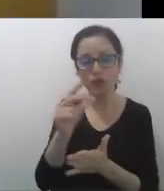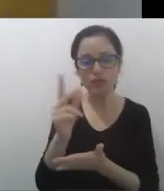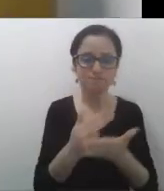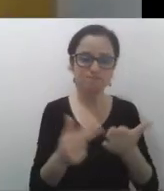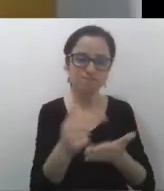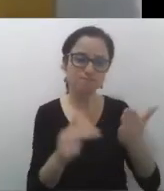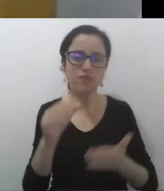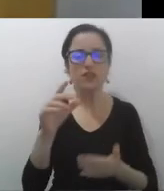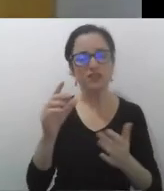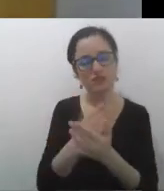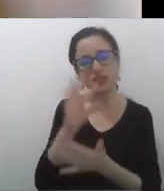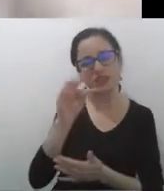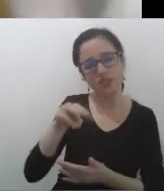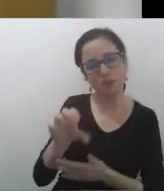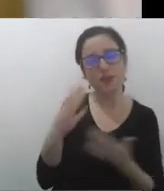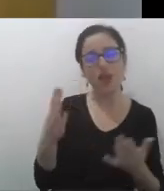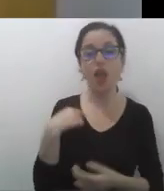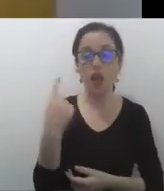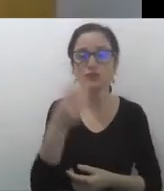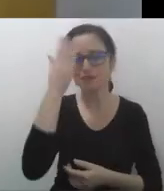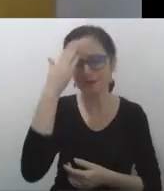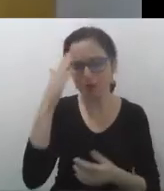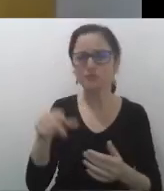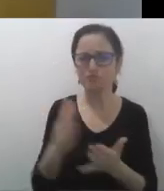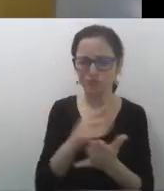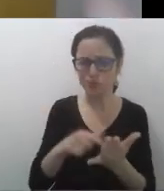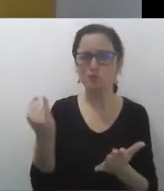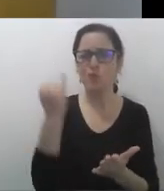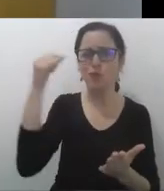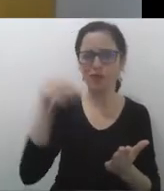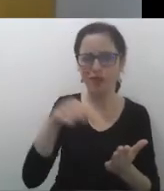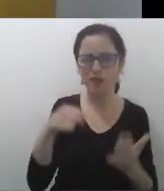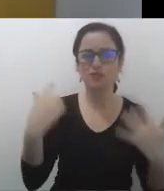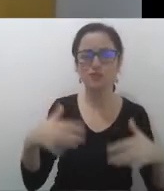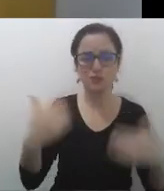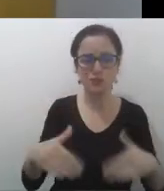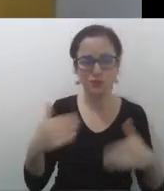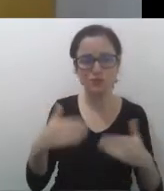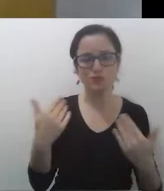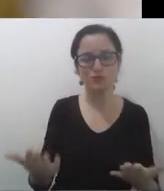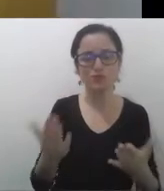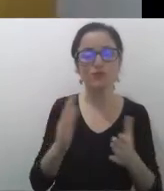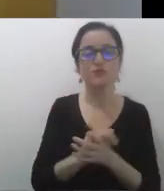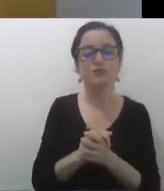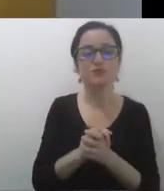primeiro designer a ser capa do Time. Capa do Time é um negócio que hoje em dia a gente está vendo o peso que tem, né? E ele foi capa do